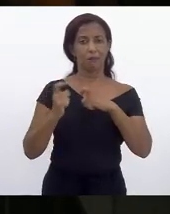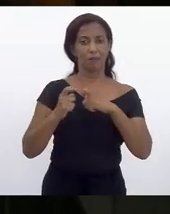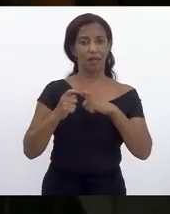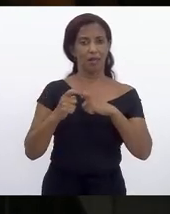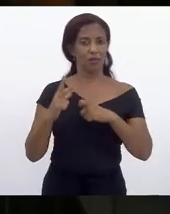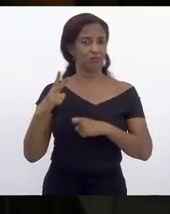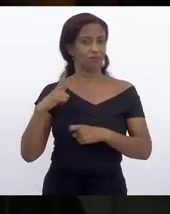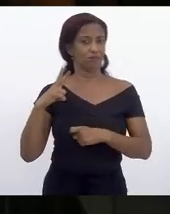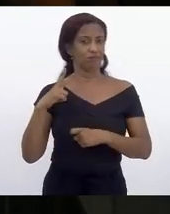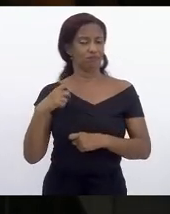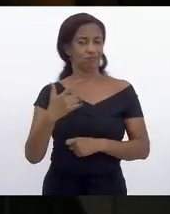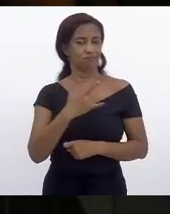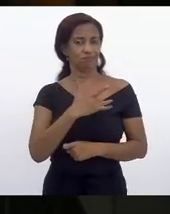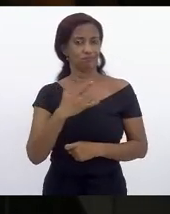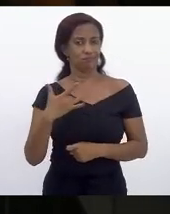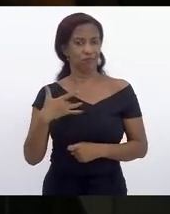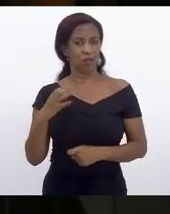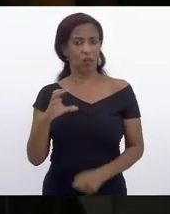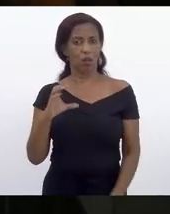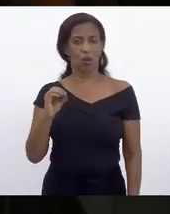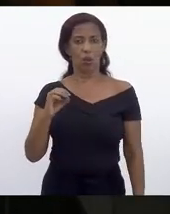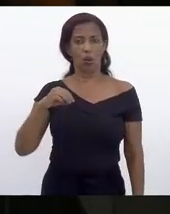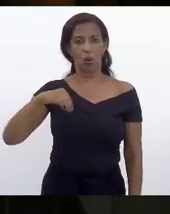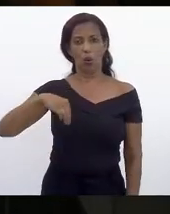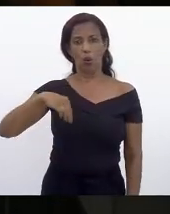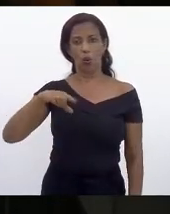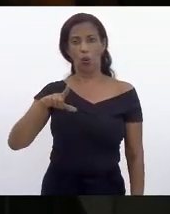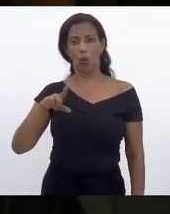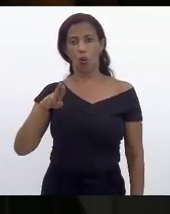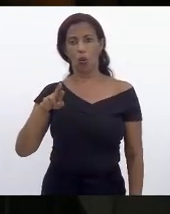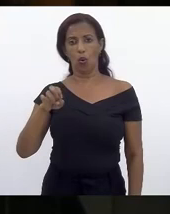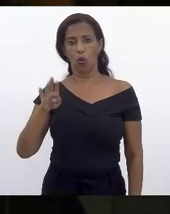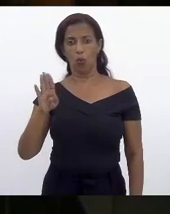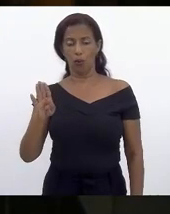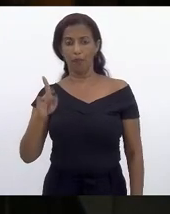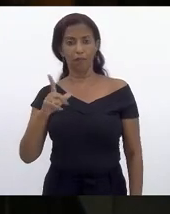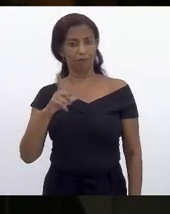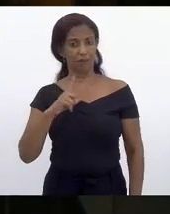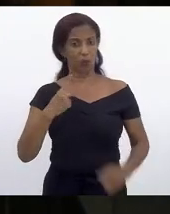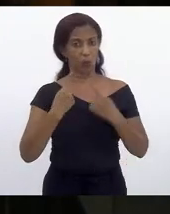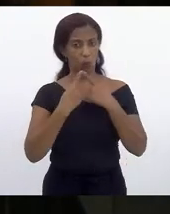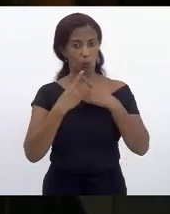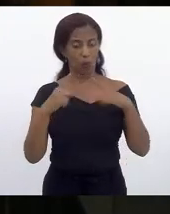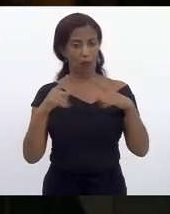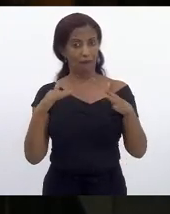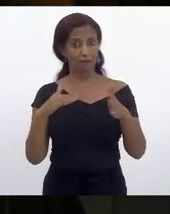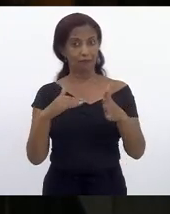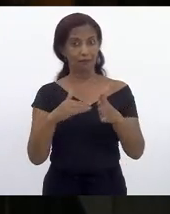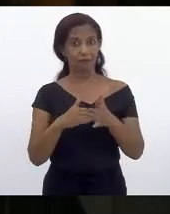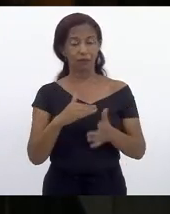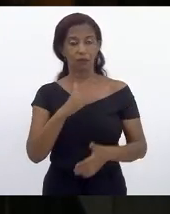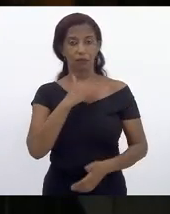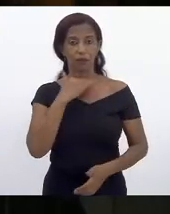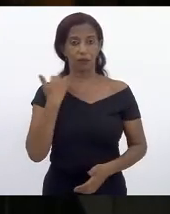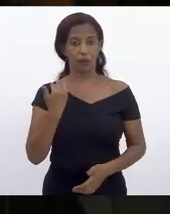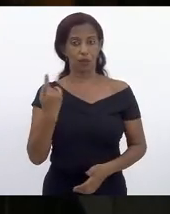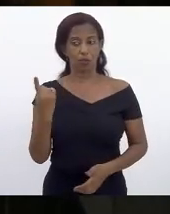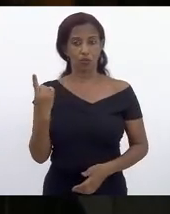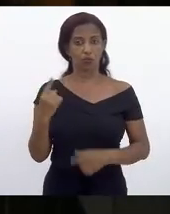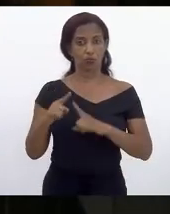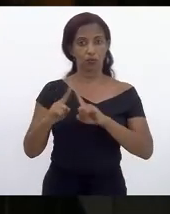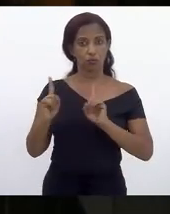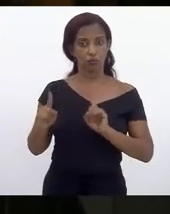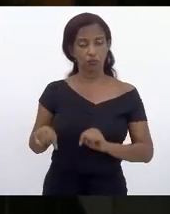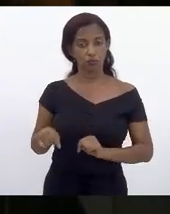saúde da Conlurb. Temos relatos até de óbito de um